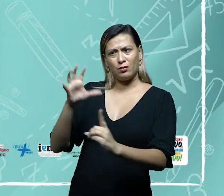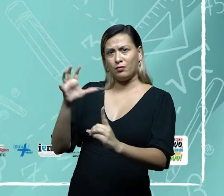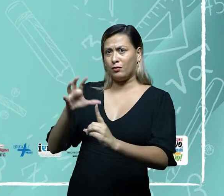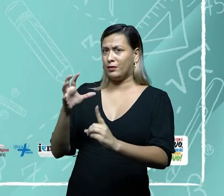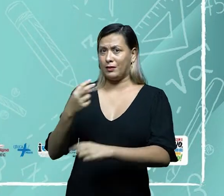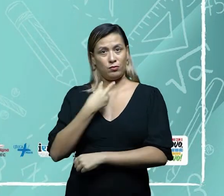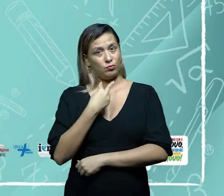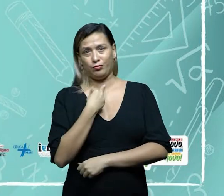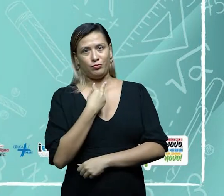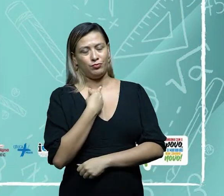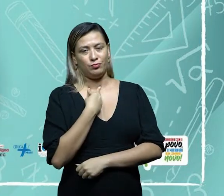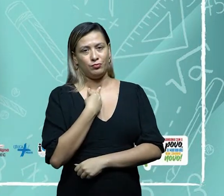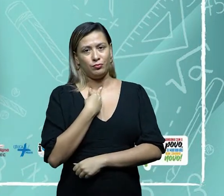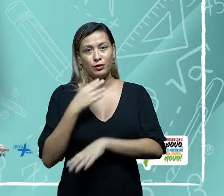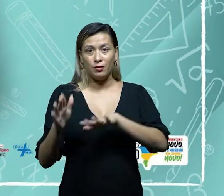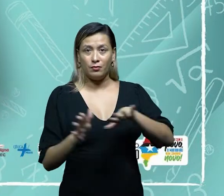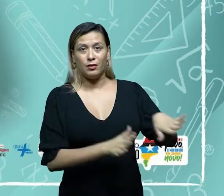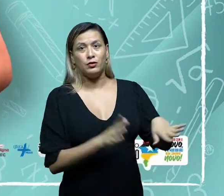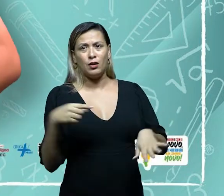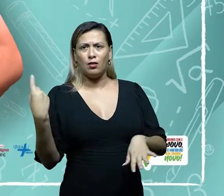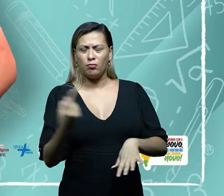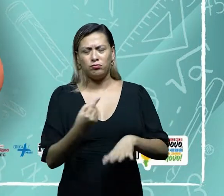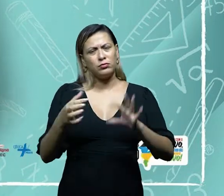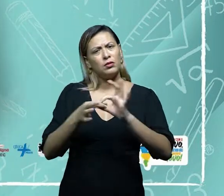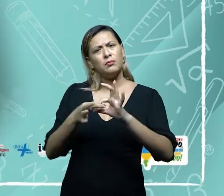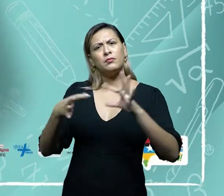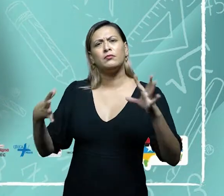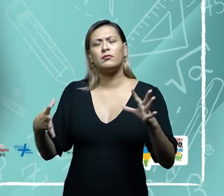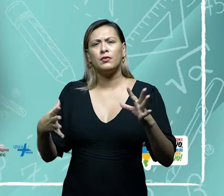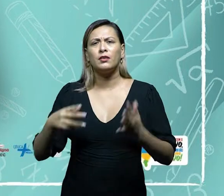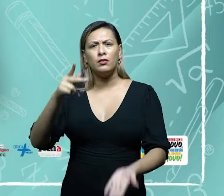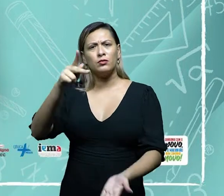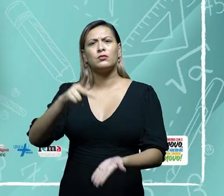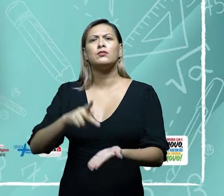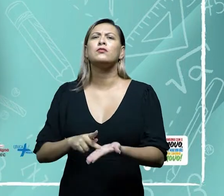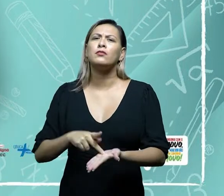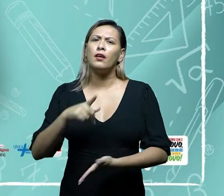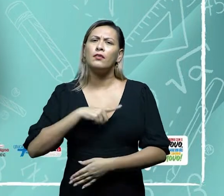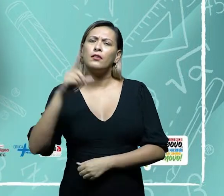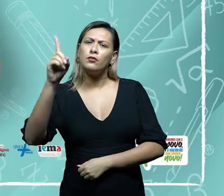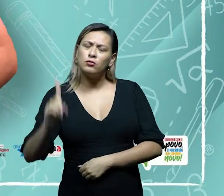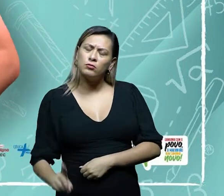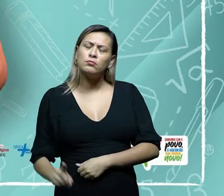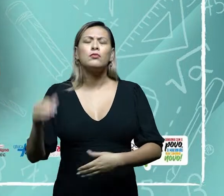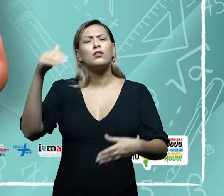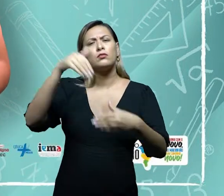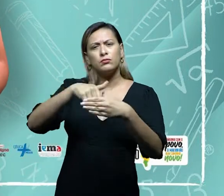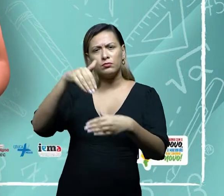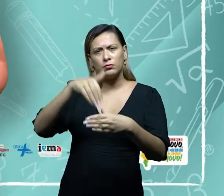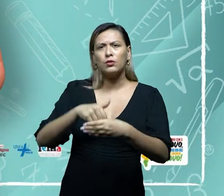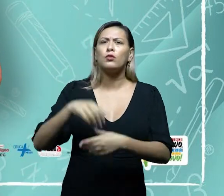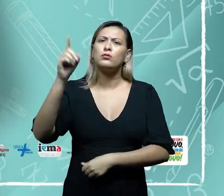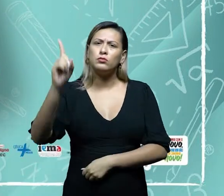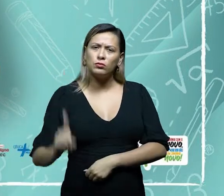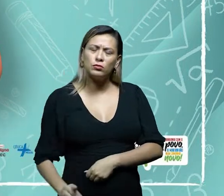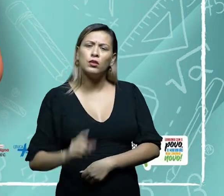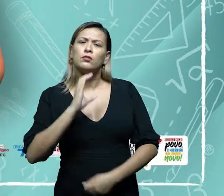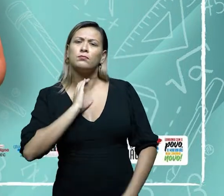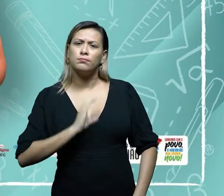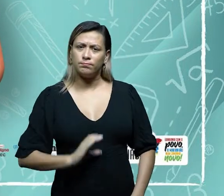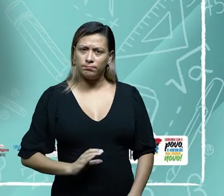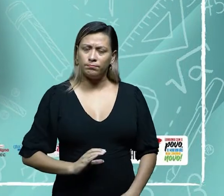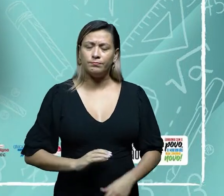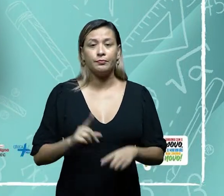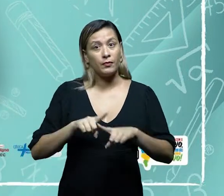afastou o Estado. Né? A gente quer liberdade, a gente quer, de fato, exercer o nosso direito ao voto, né? O nosso direito à cidadania.